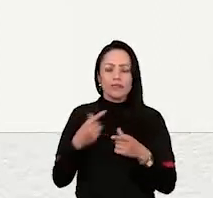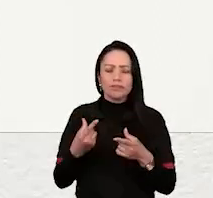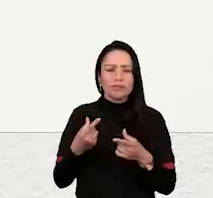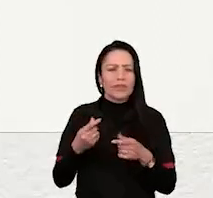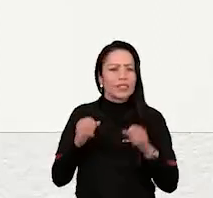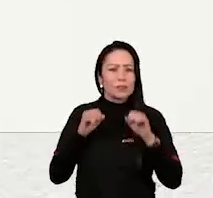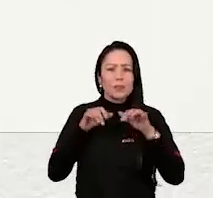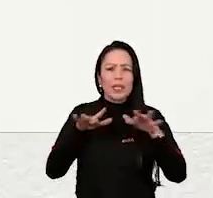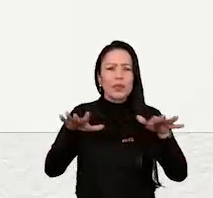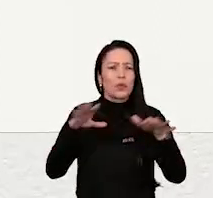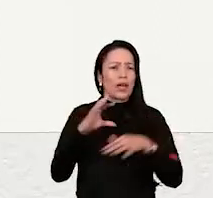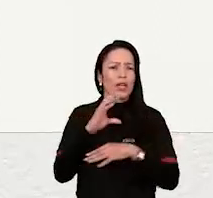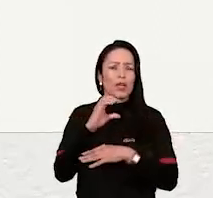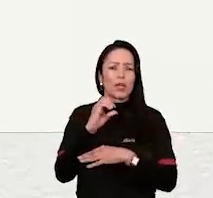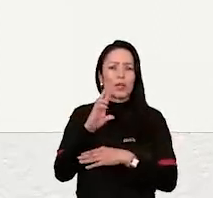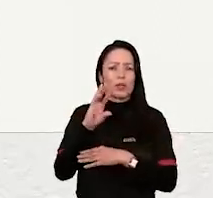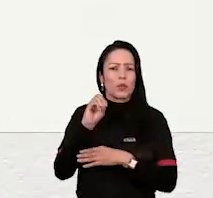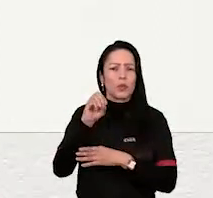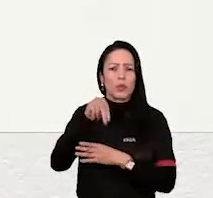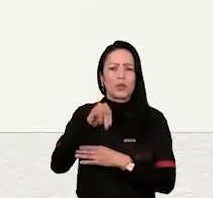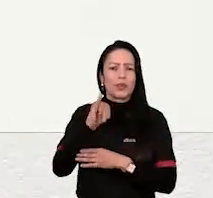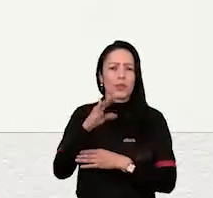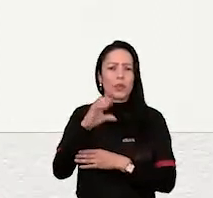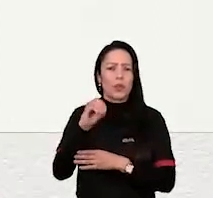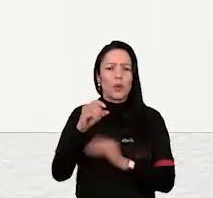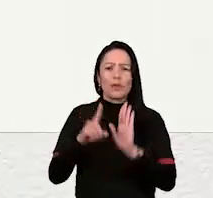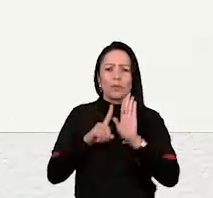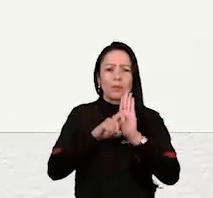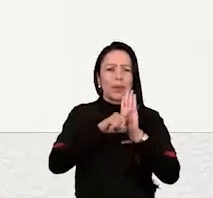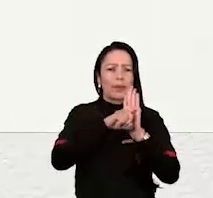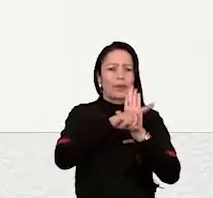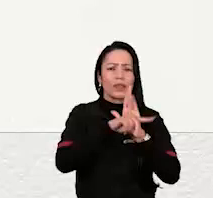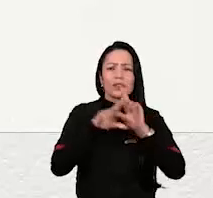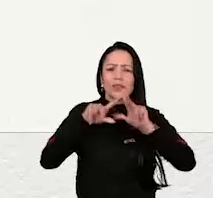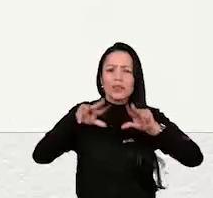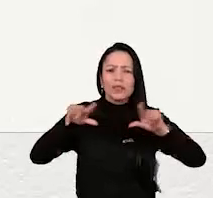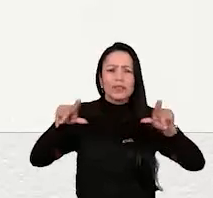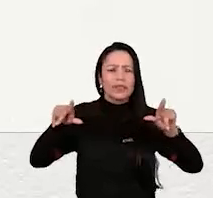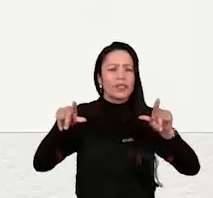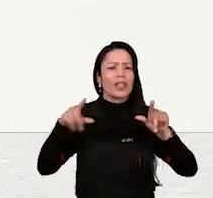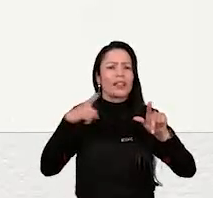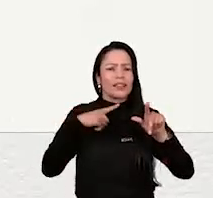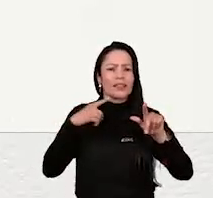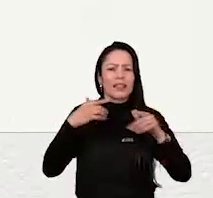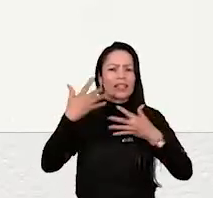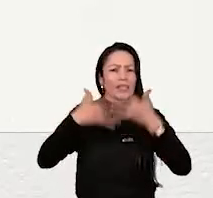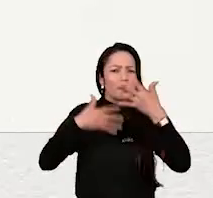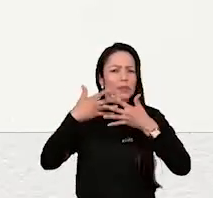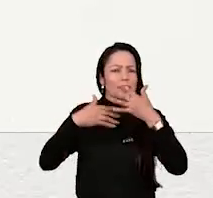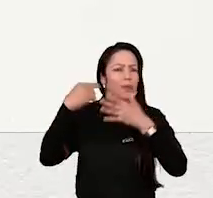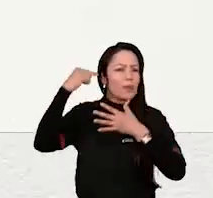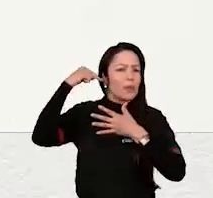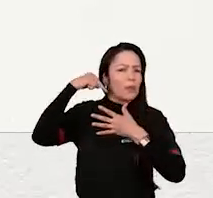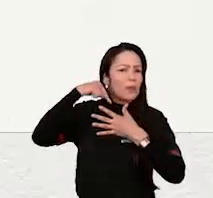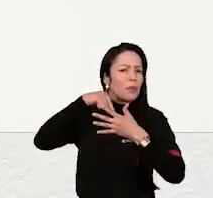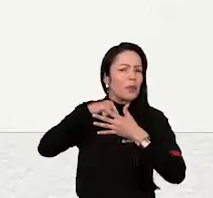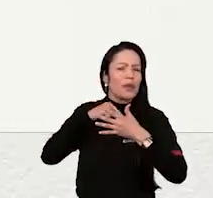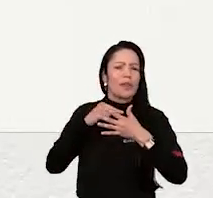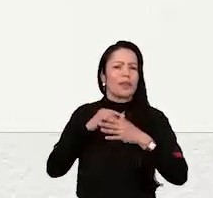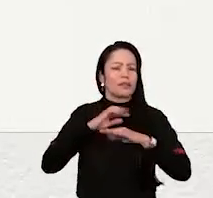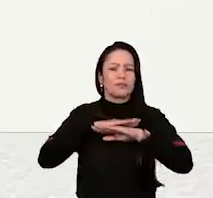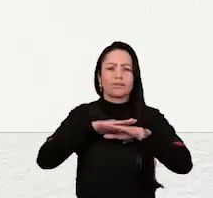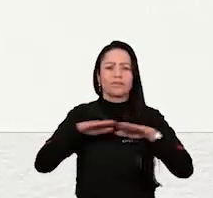crônica, bactéria, pseudomonas, lise tecidual, perfuração timpânica, a bactéria entra aqui e faz o